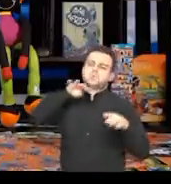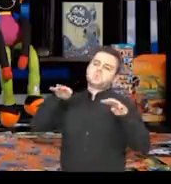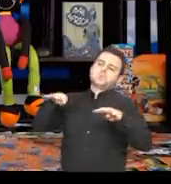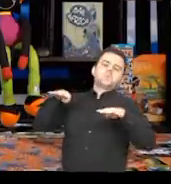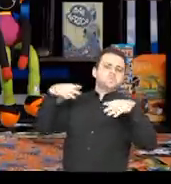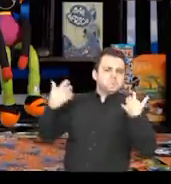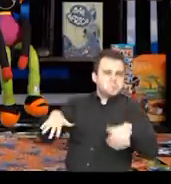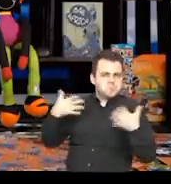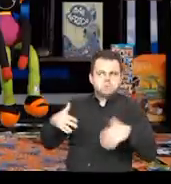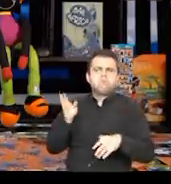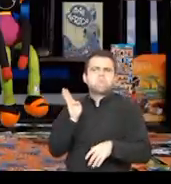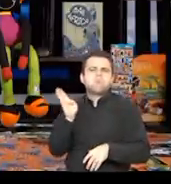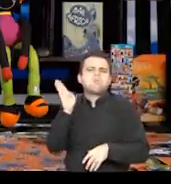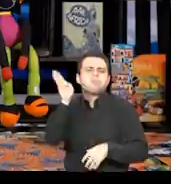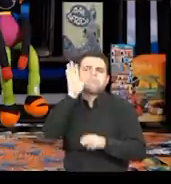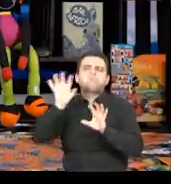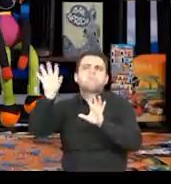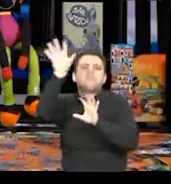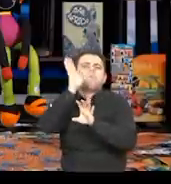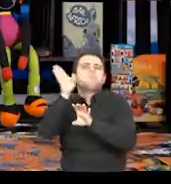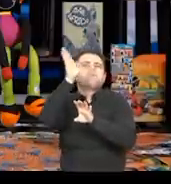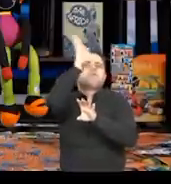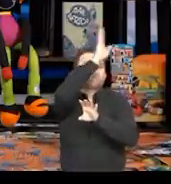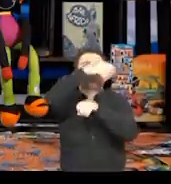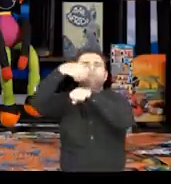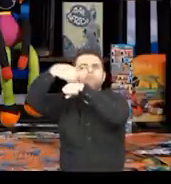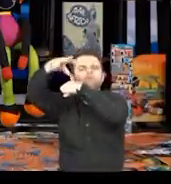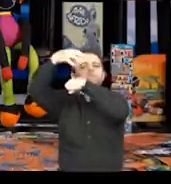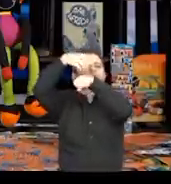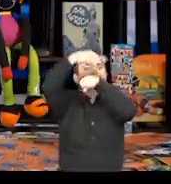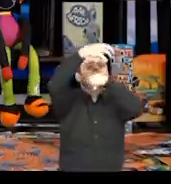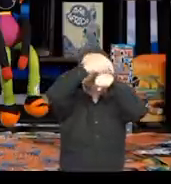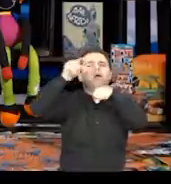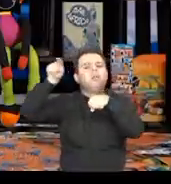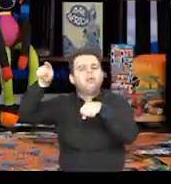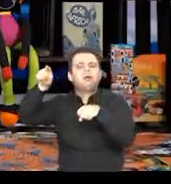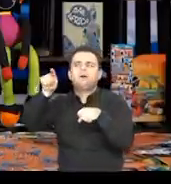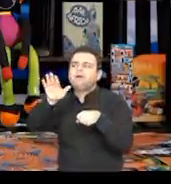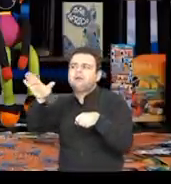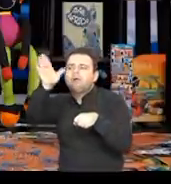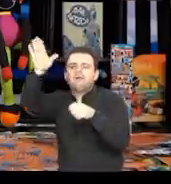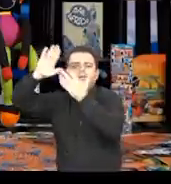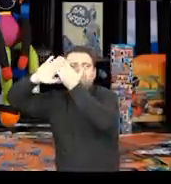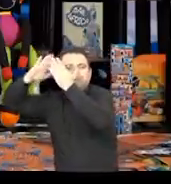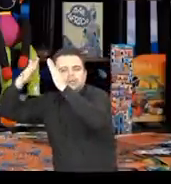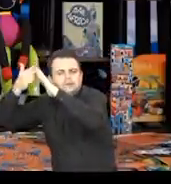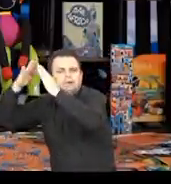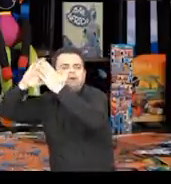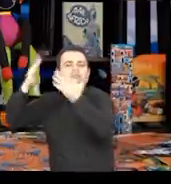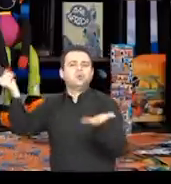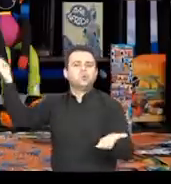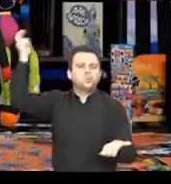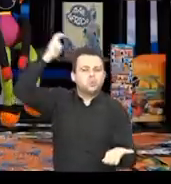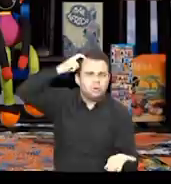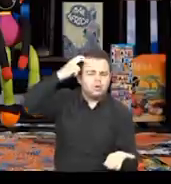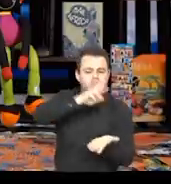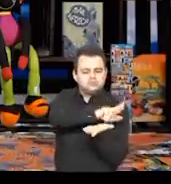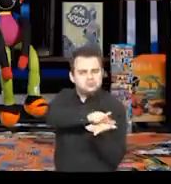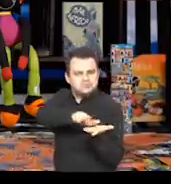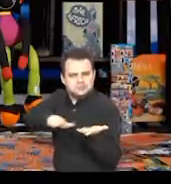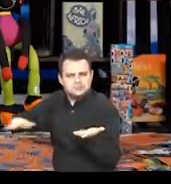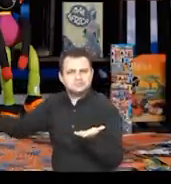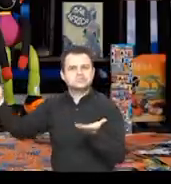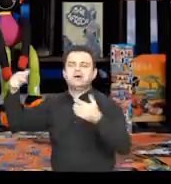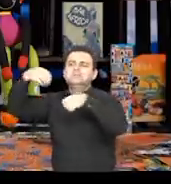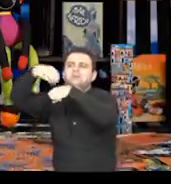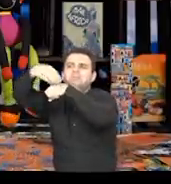que ele viaja ao Brasil levando um pouco dessa diversidade cultural, levando um pouco dessa voz da periferia.